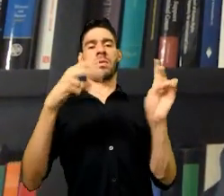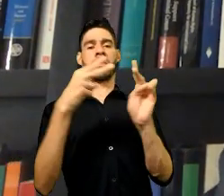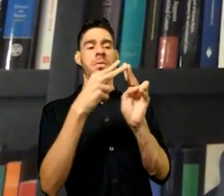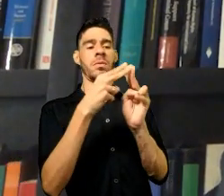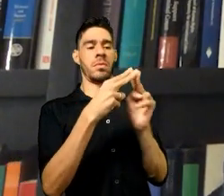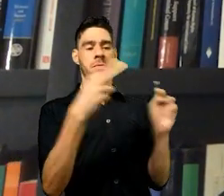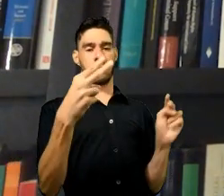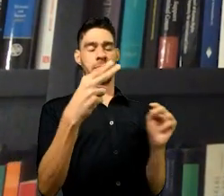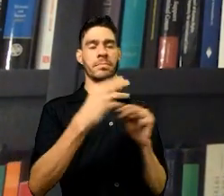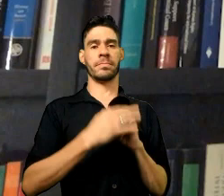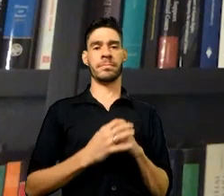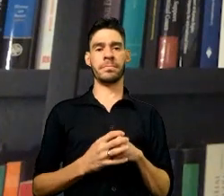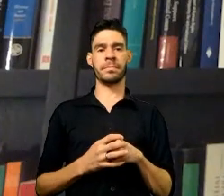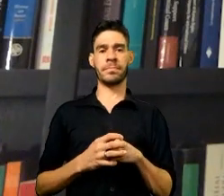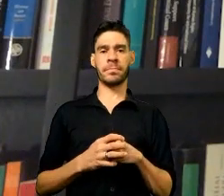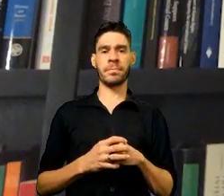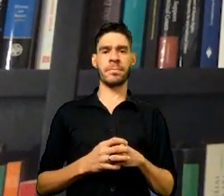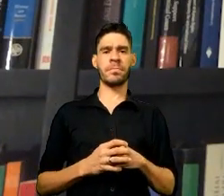pelo sistema